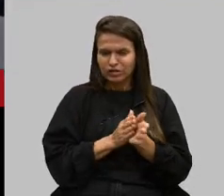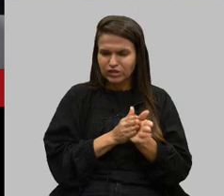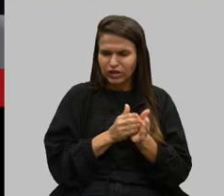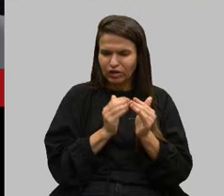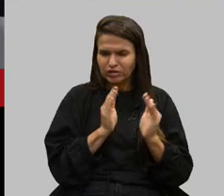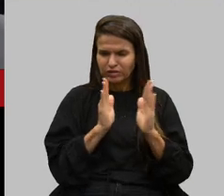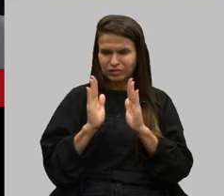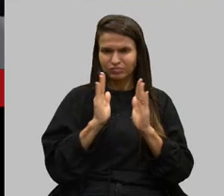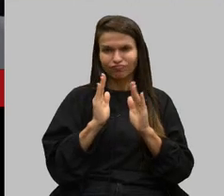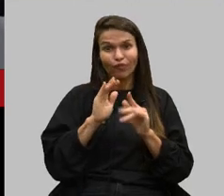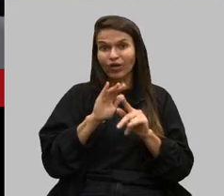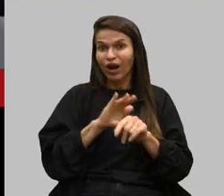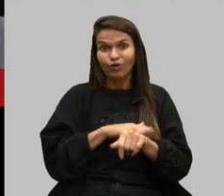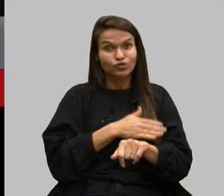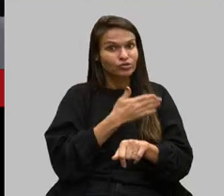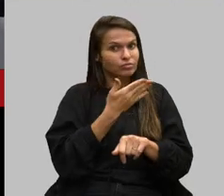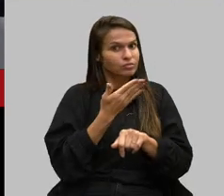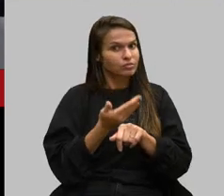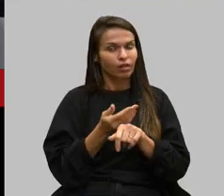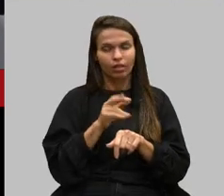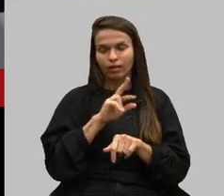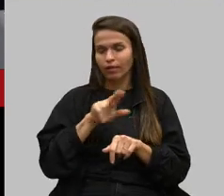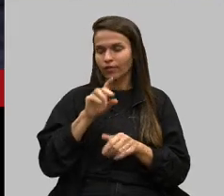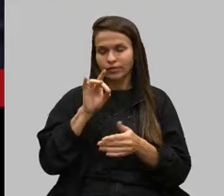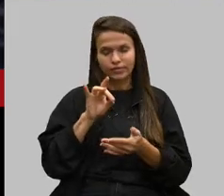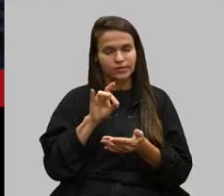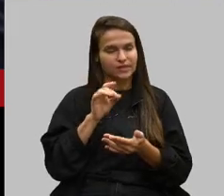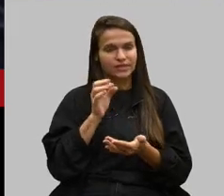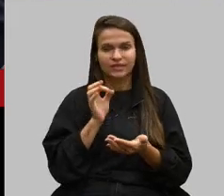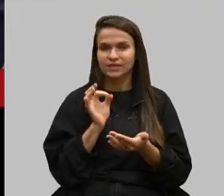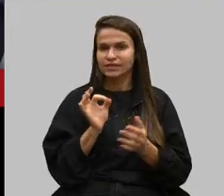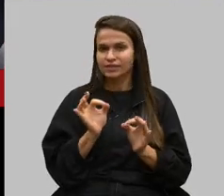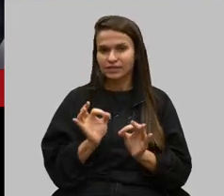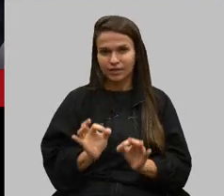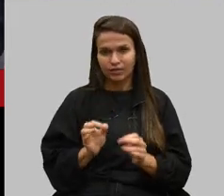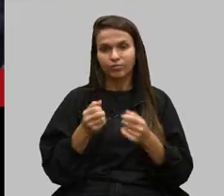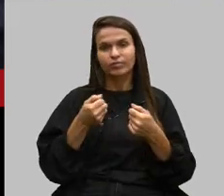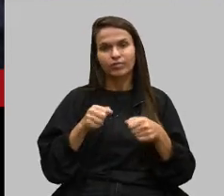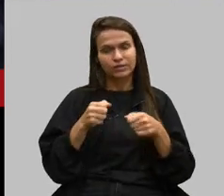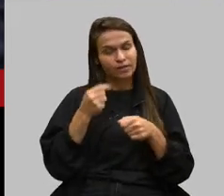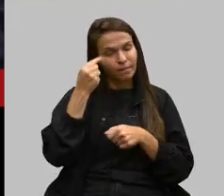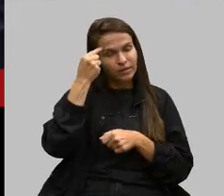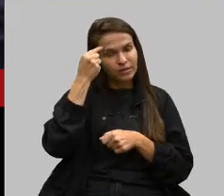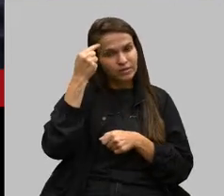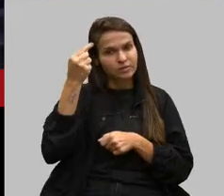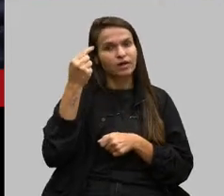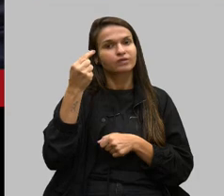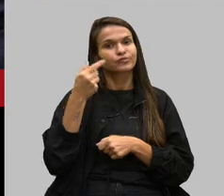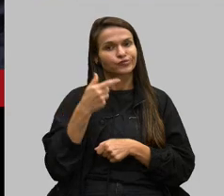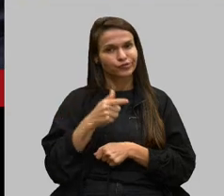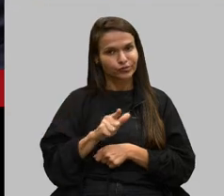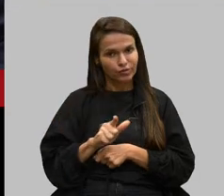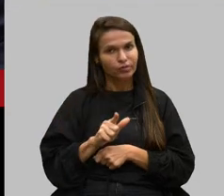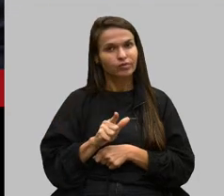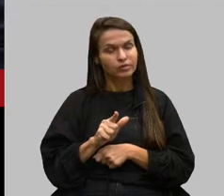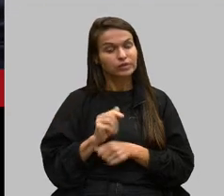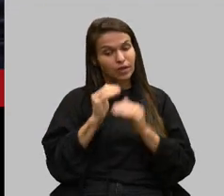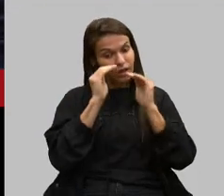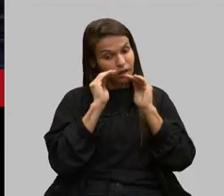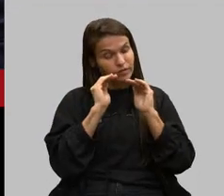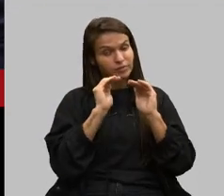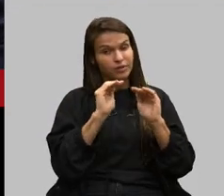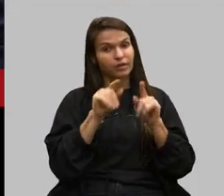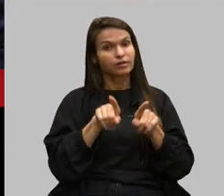dia todo isso não é certo Acho que precisa ser repensado e ser respeitado